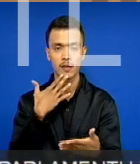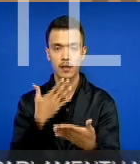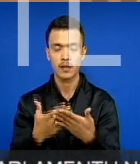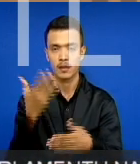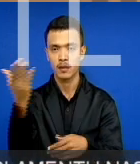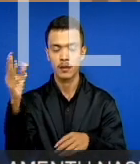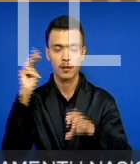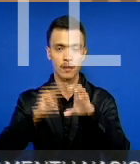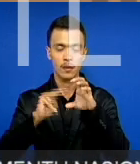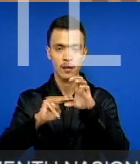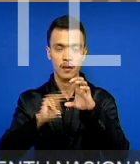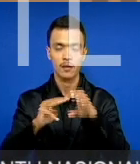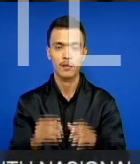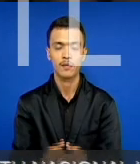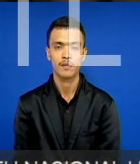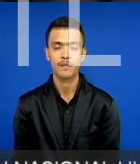mercadoria.